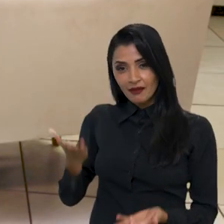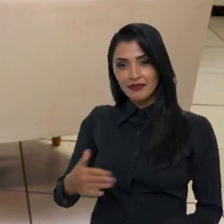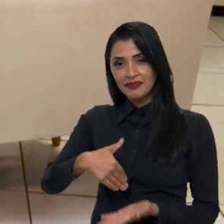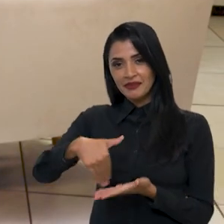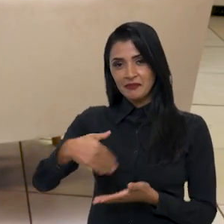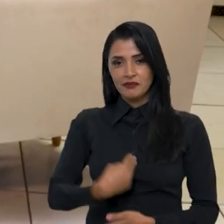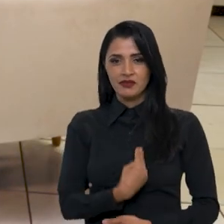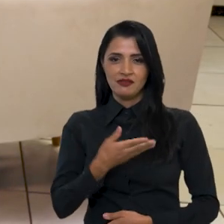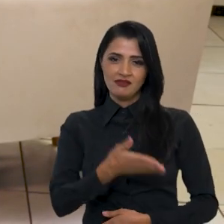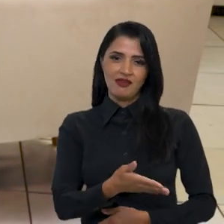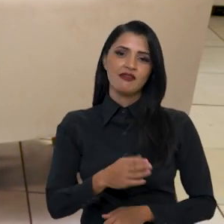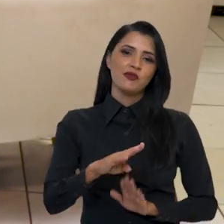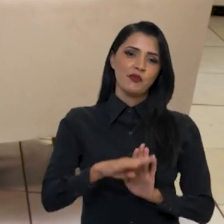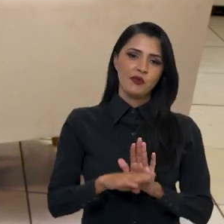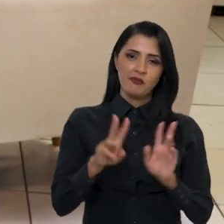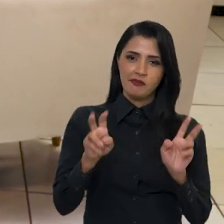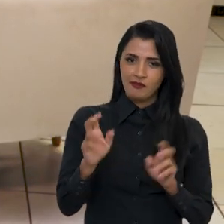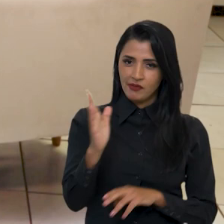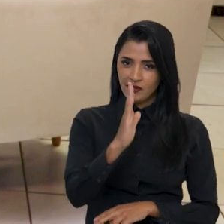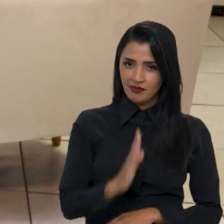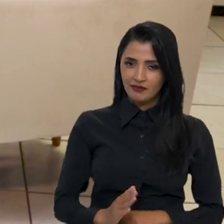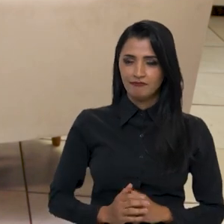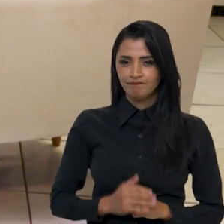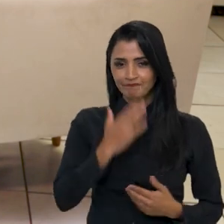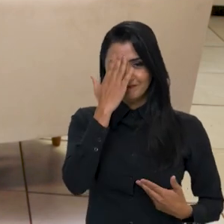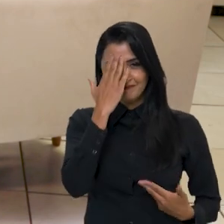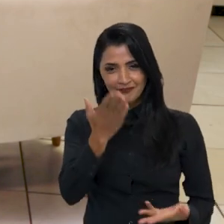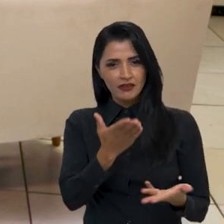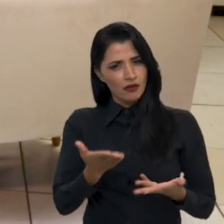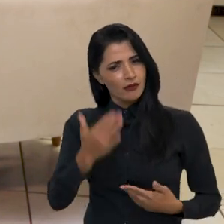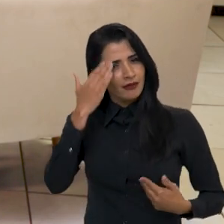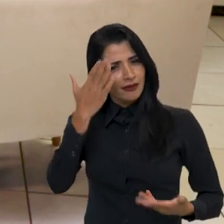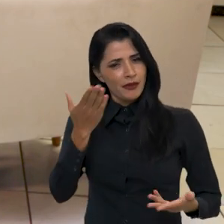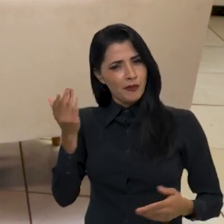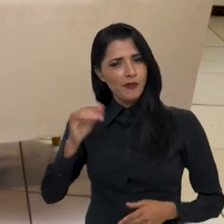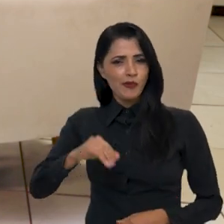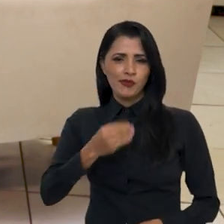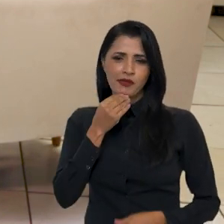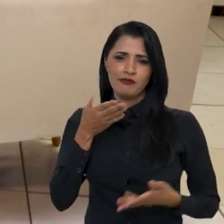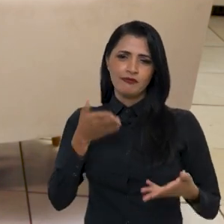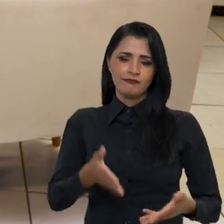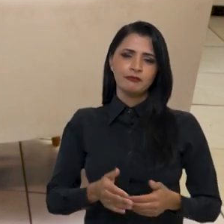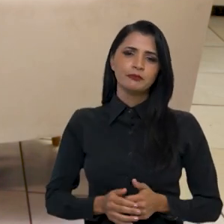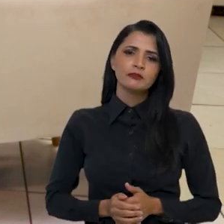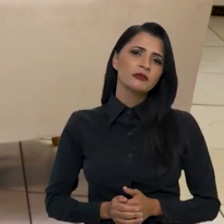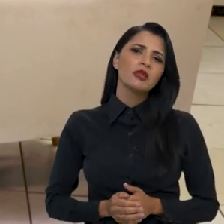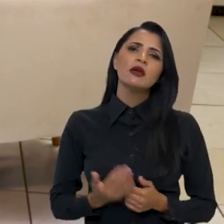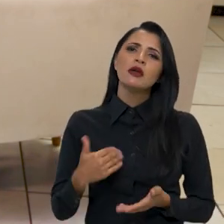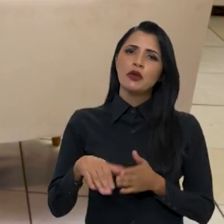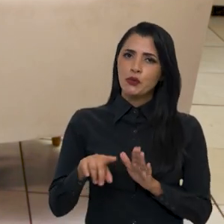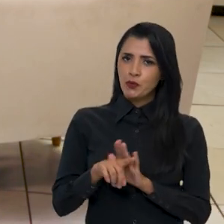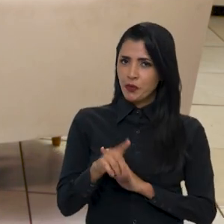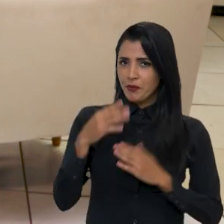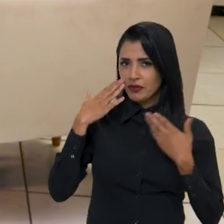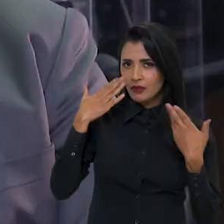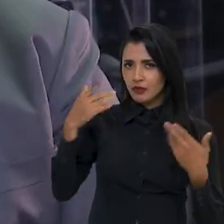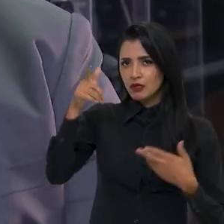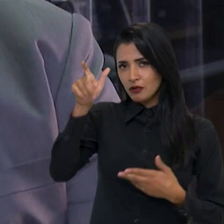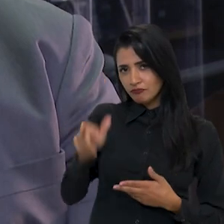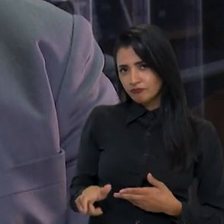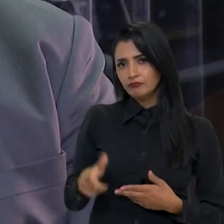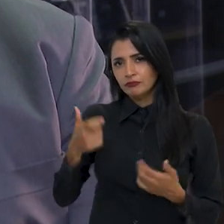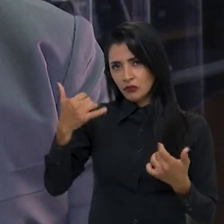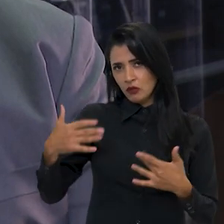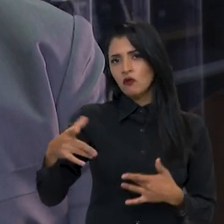Obrigado, secretária, por sua presença aqui no programa Brasil em Pauta. Muito obrigada, Seixas. Eu que agradeço a oportunidade. Secretária, eu comecei te